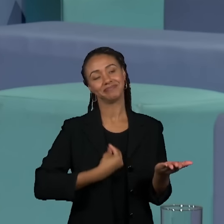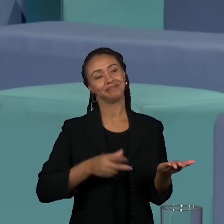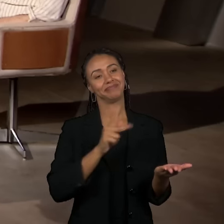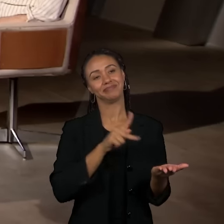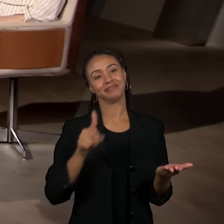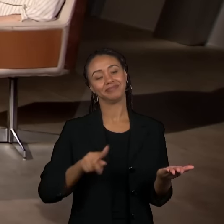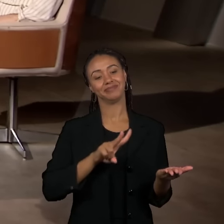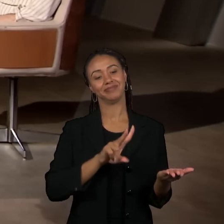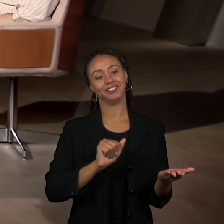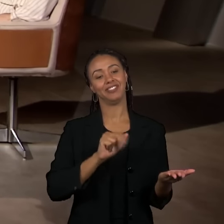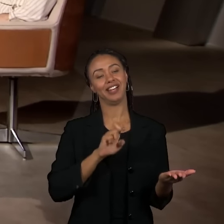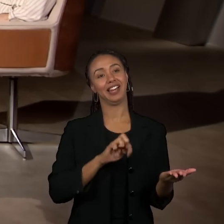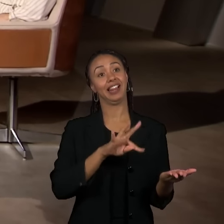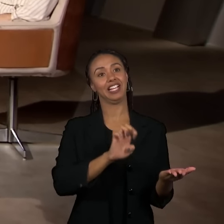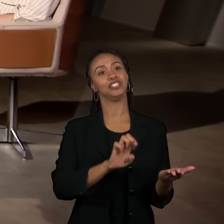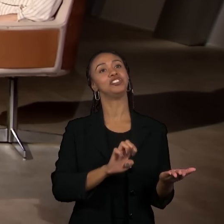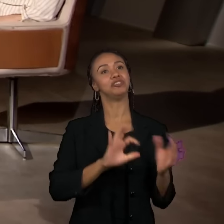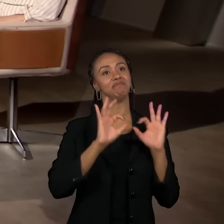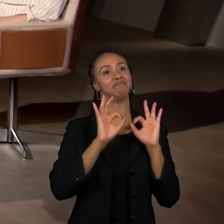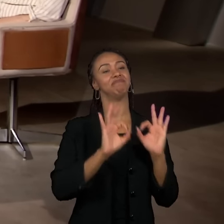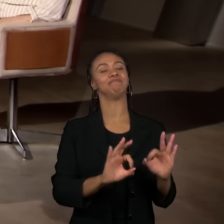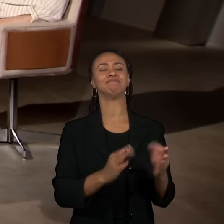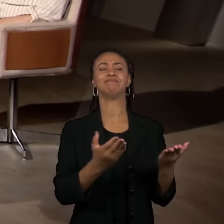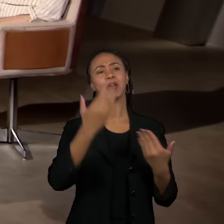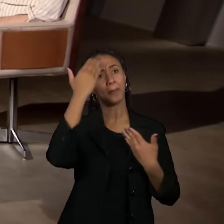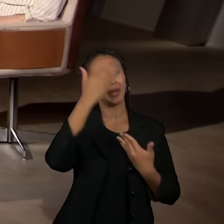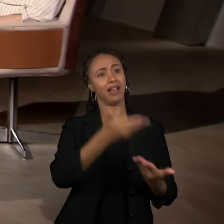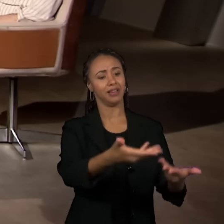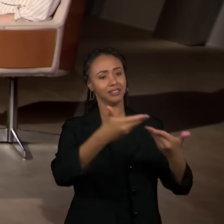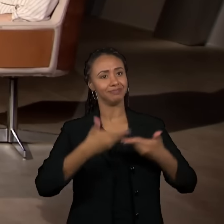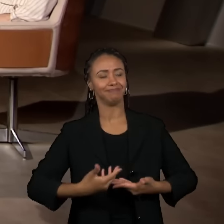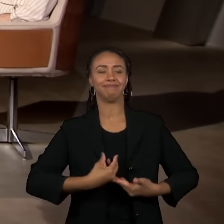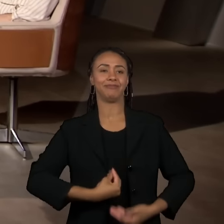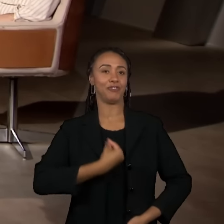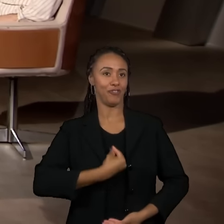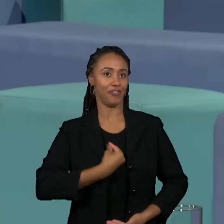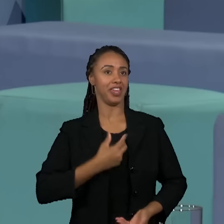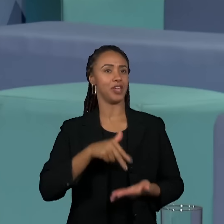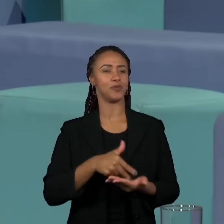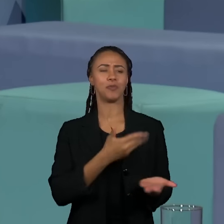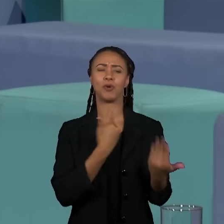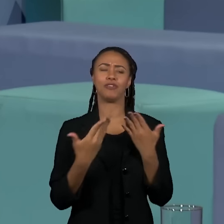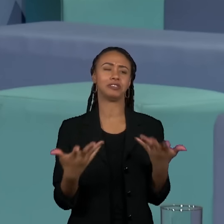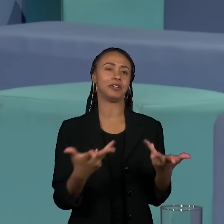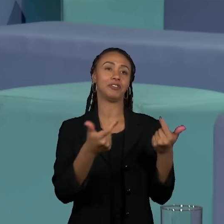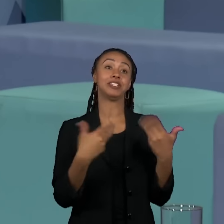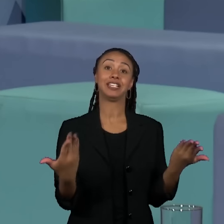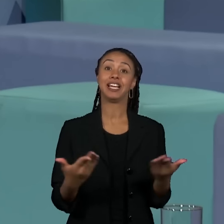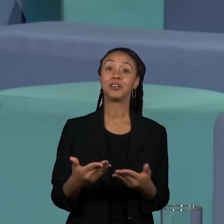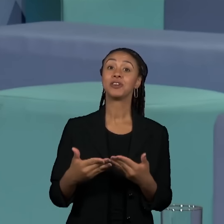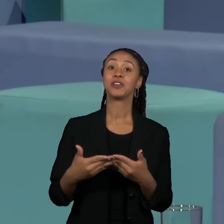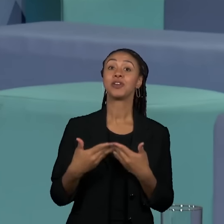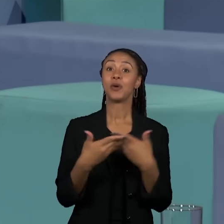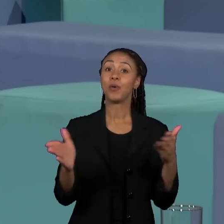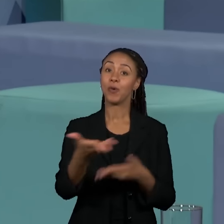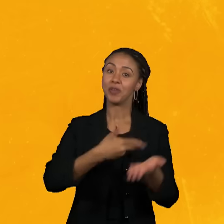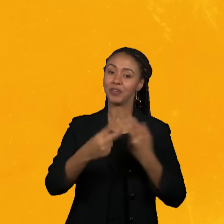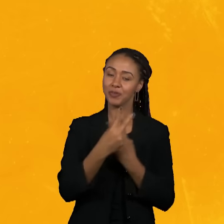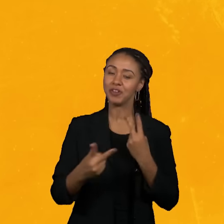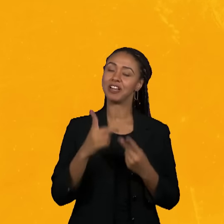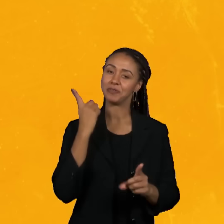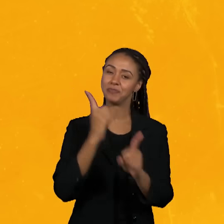né Muito muito obrigado por est aqui excelente conversa tá então a gente se vê num próximo Open